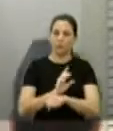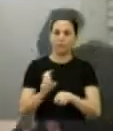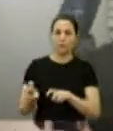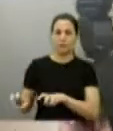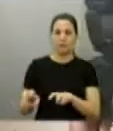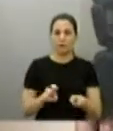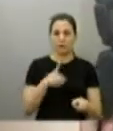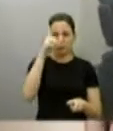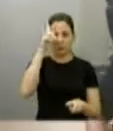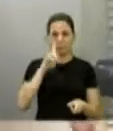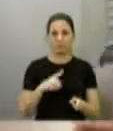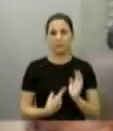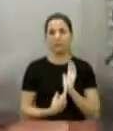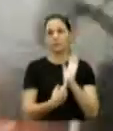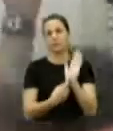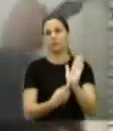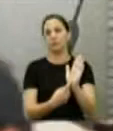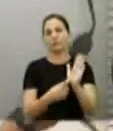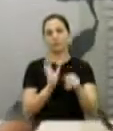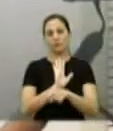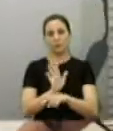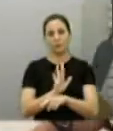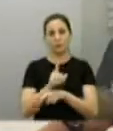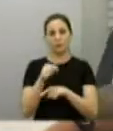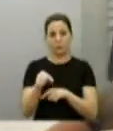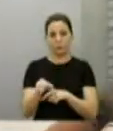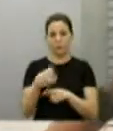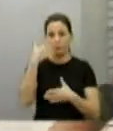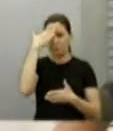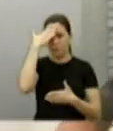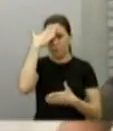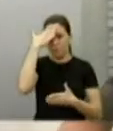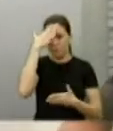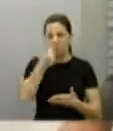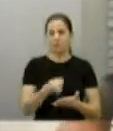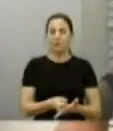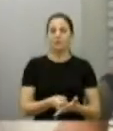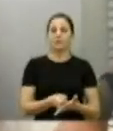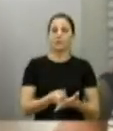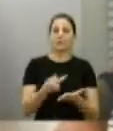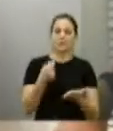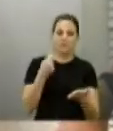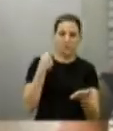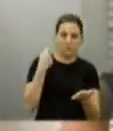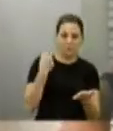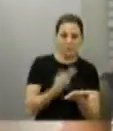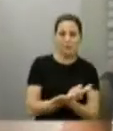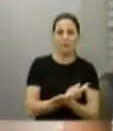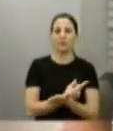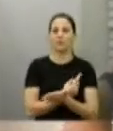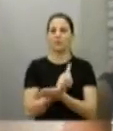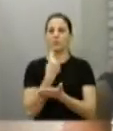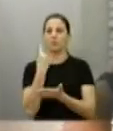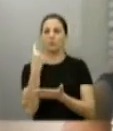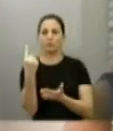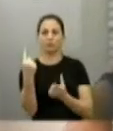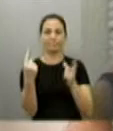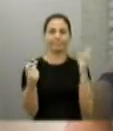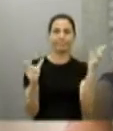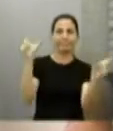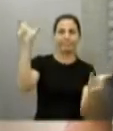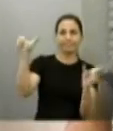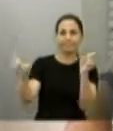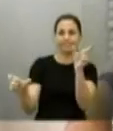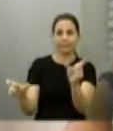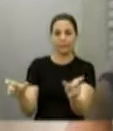apresentou no dia de hoje. E tenho certeza absoluta que qualquer erro individual que possa ter sido